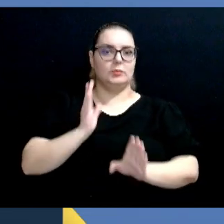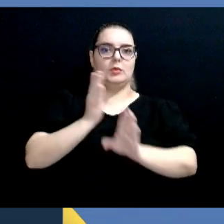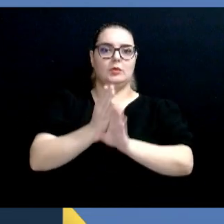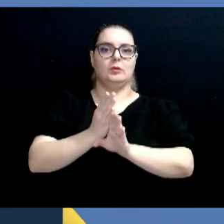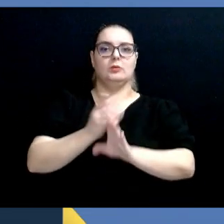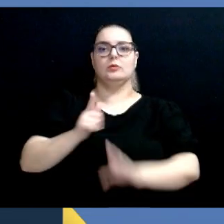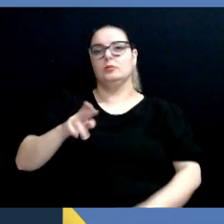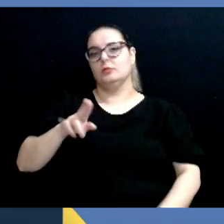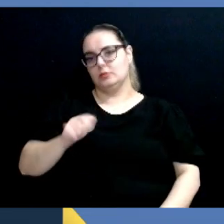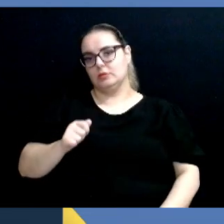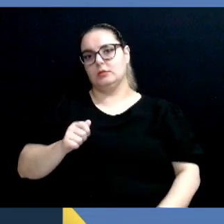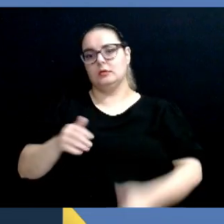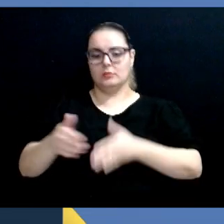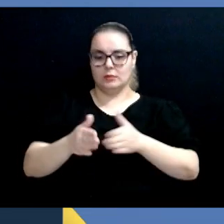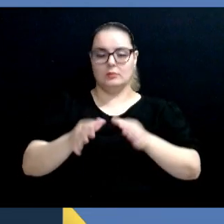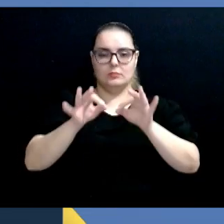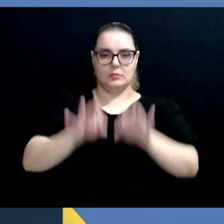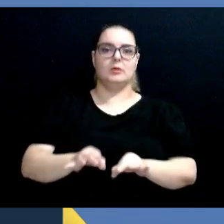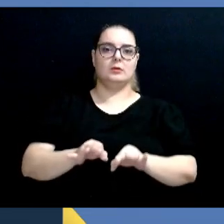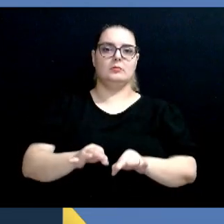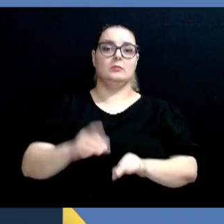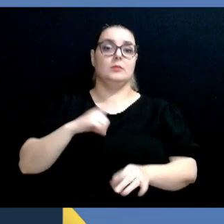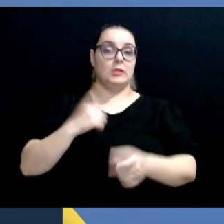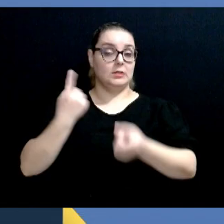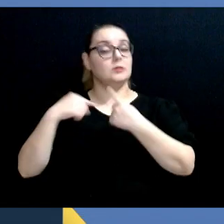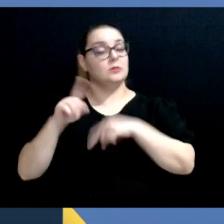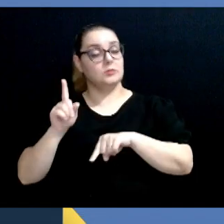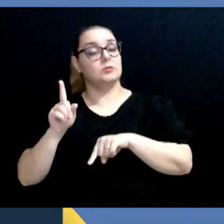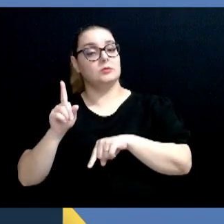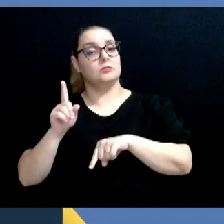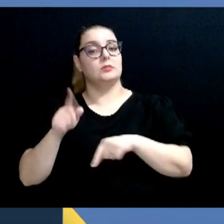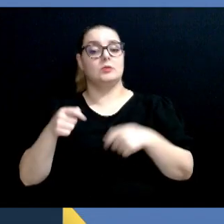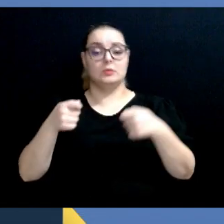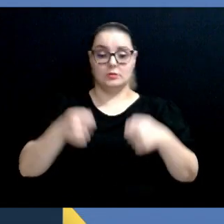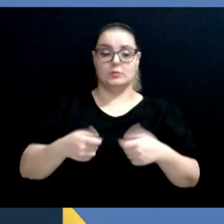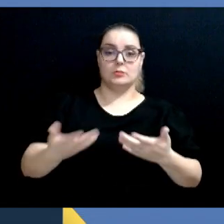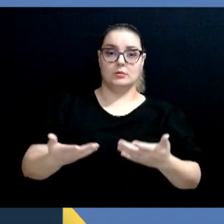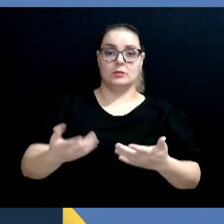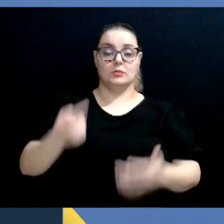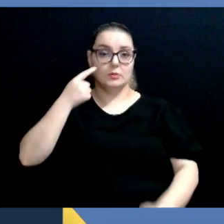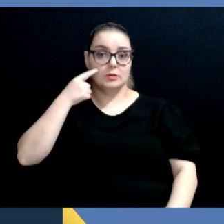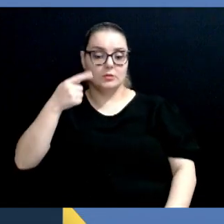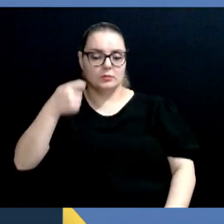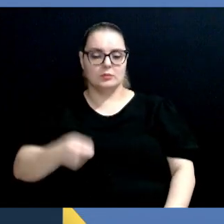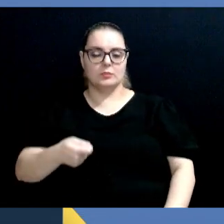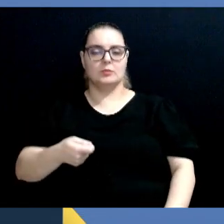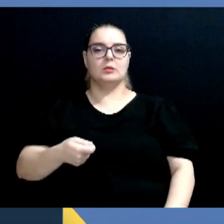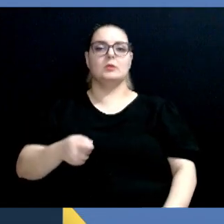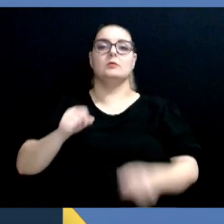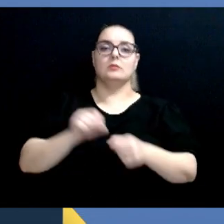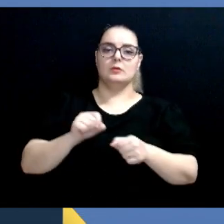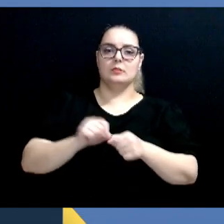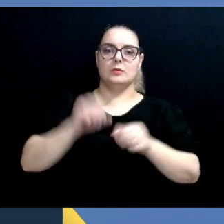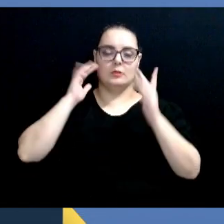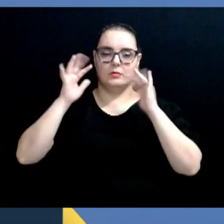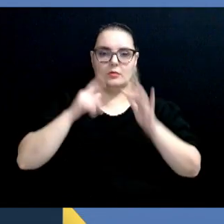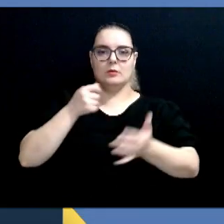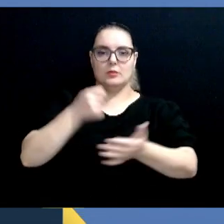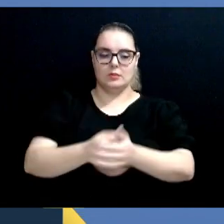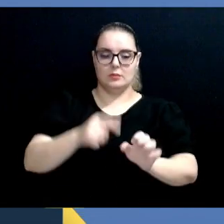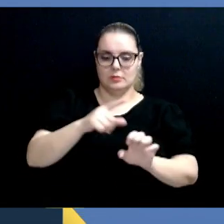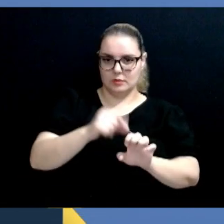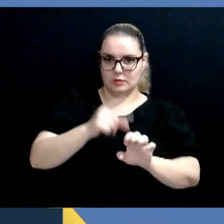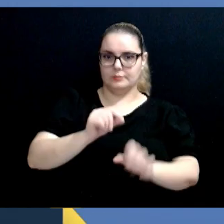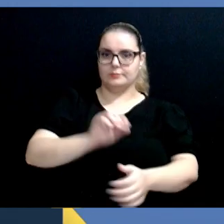os desafios e obstáculos a superar. De uma forma simples e prática, a obra ilustra com